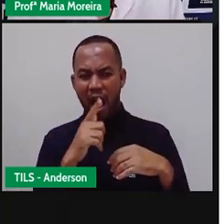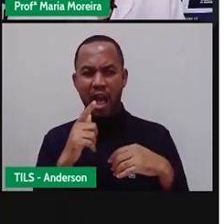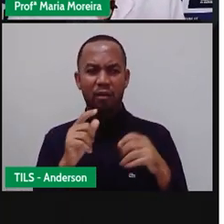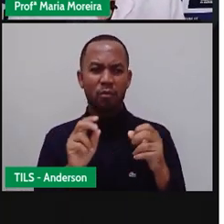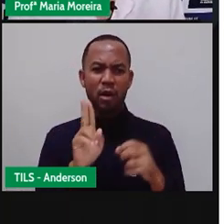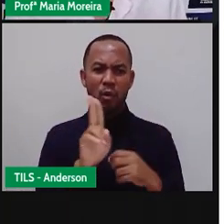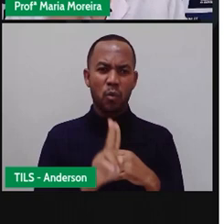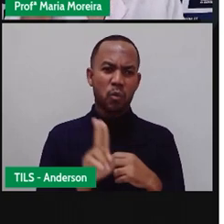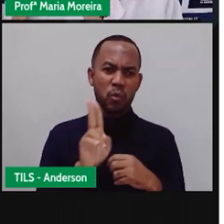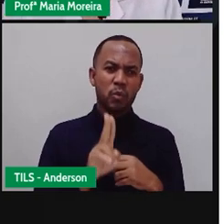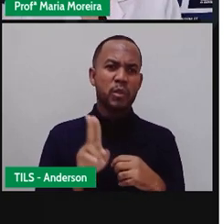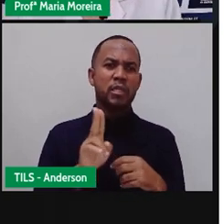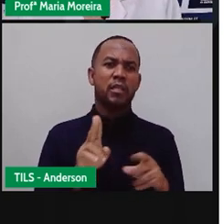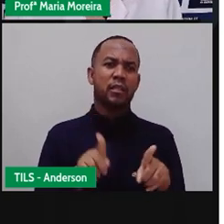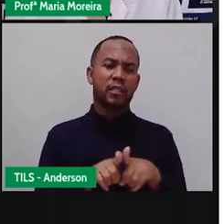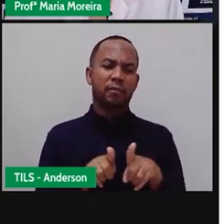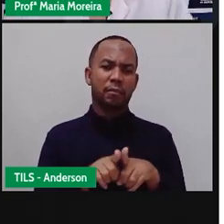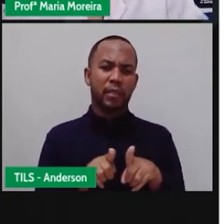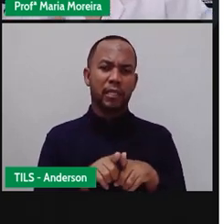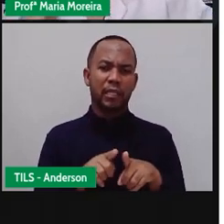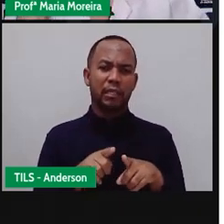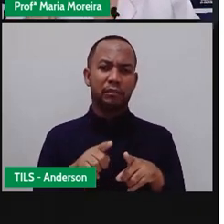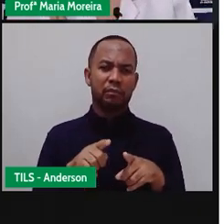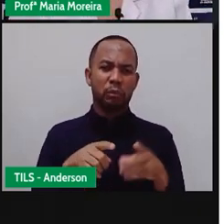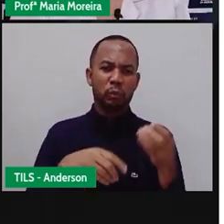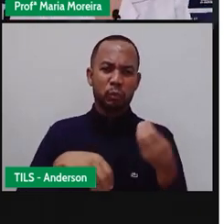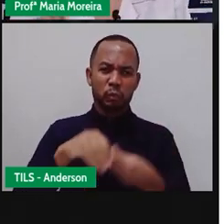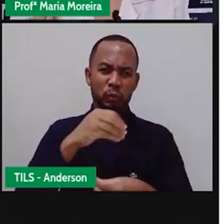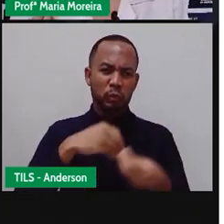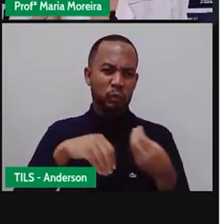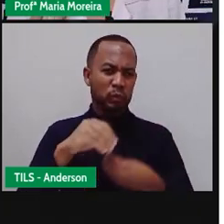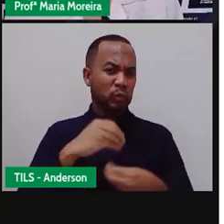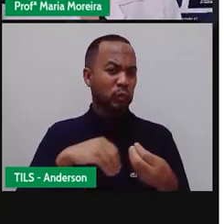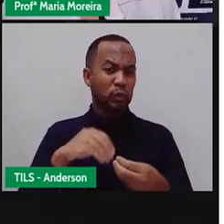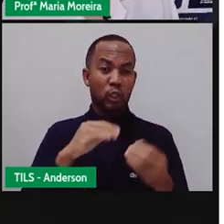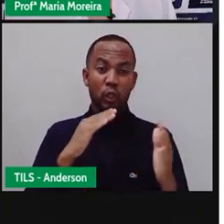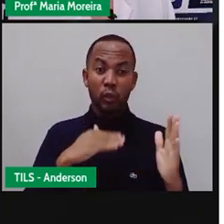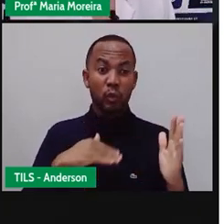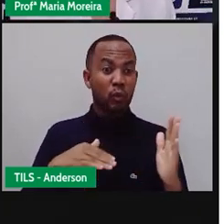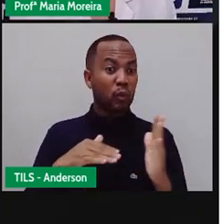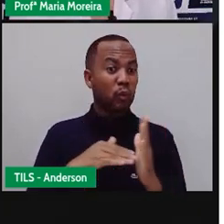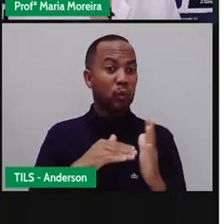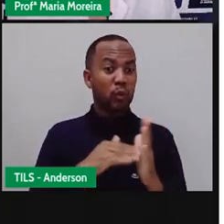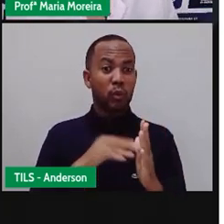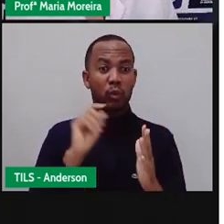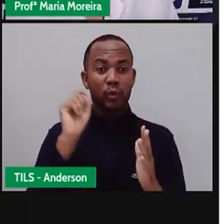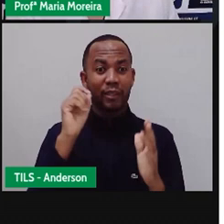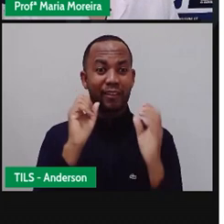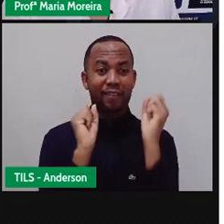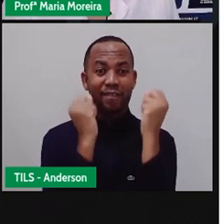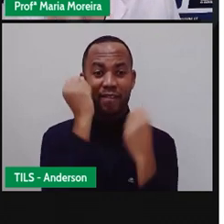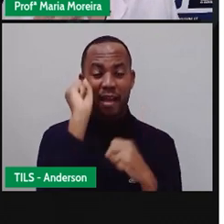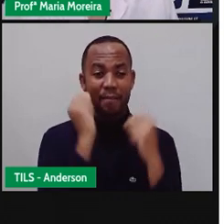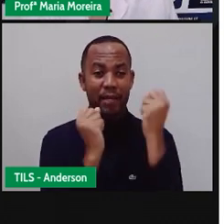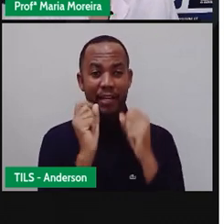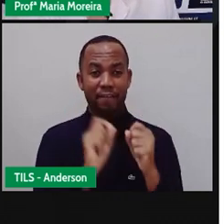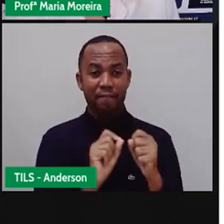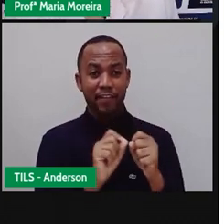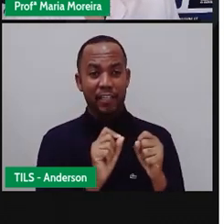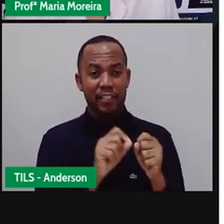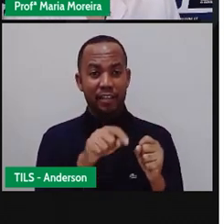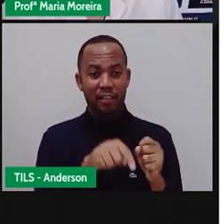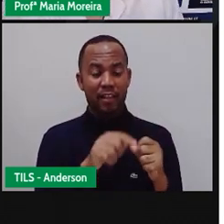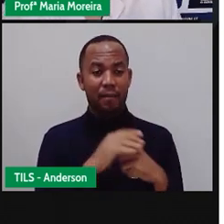resfriar determina a ter os produtos químicos Então tudo isso aí é o que resido da fabricar são o